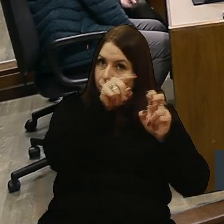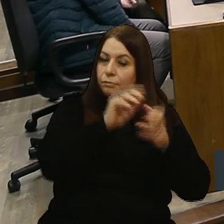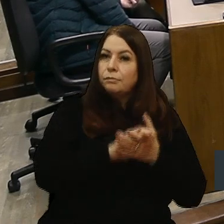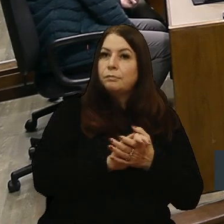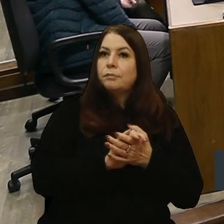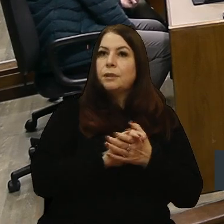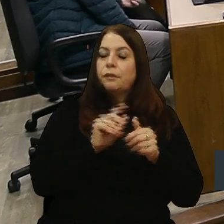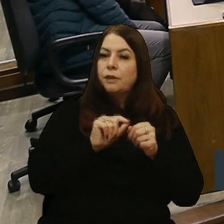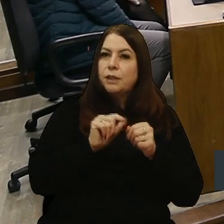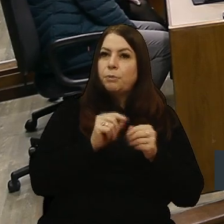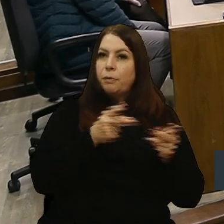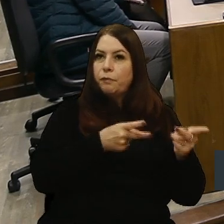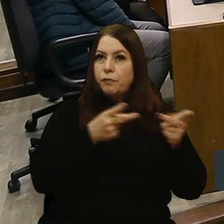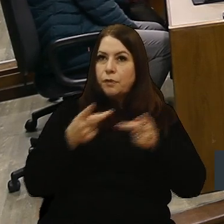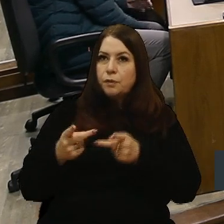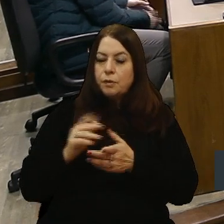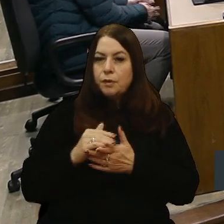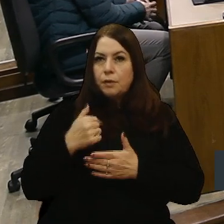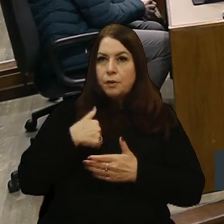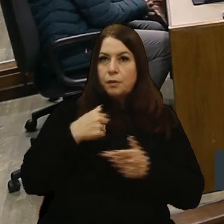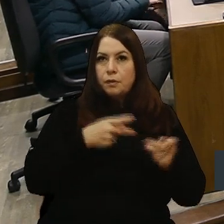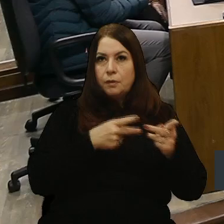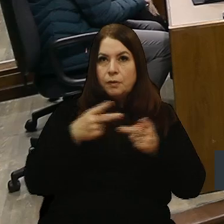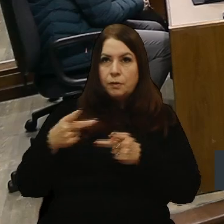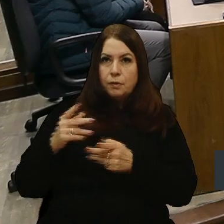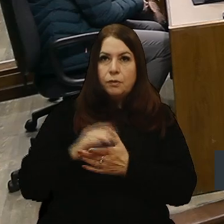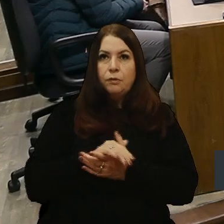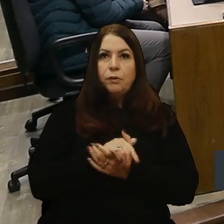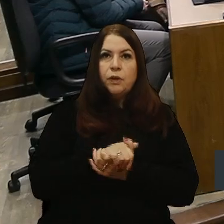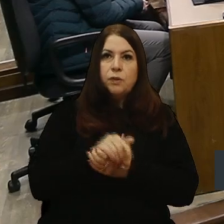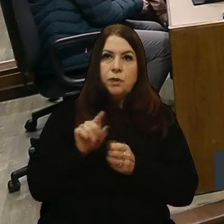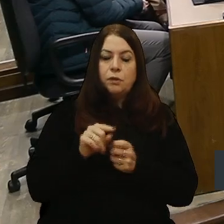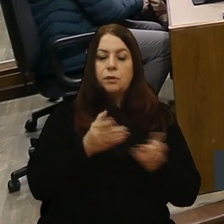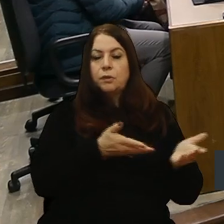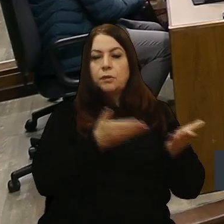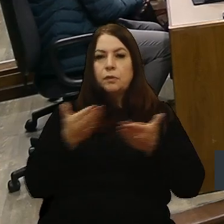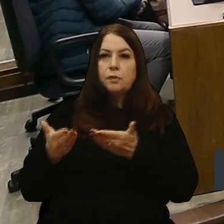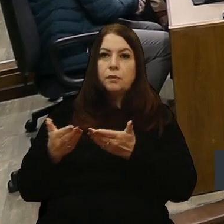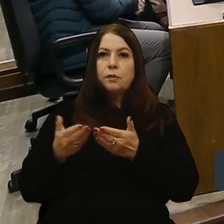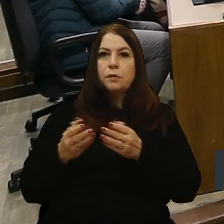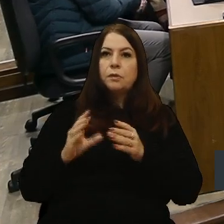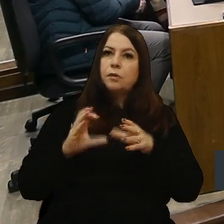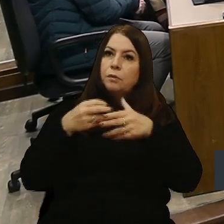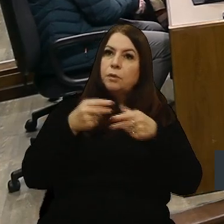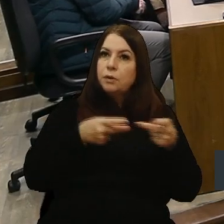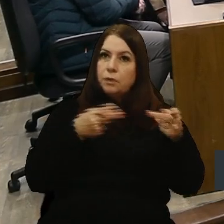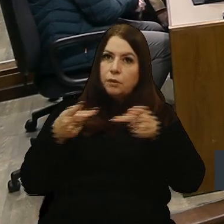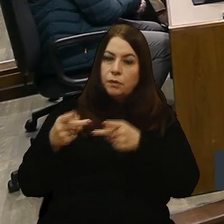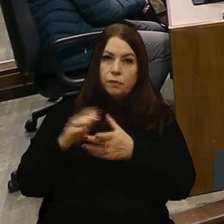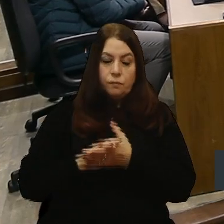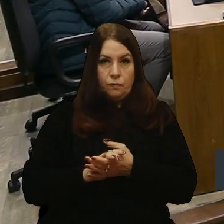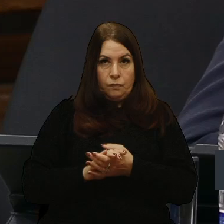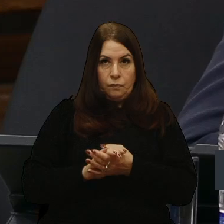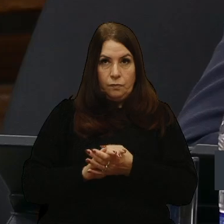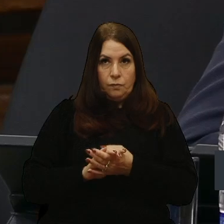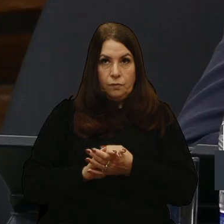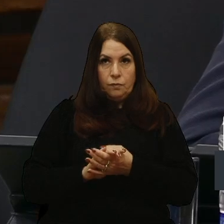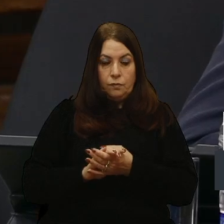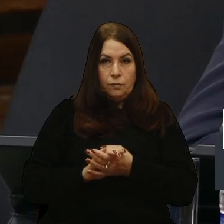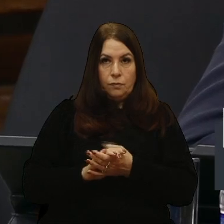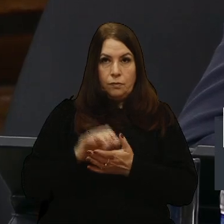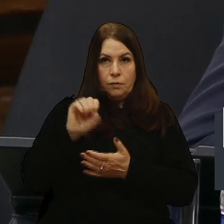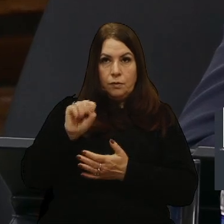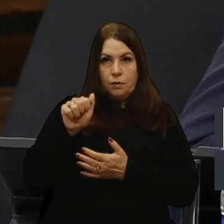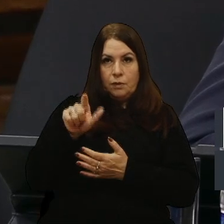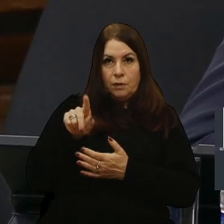e fizemos uma visita lá. Eu fiz uma visita e quero convidar os vereadores da frente para fazer uma visita. O Sálvio estava lá